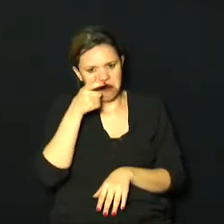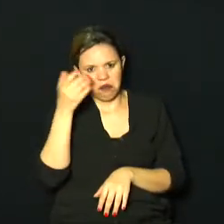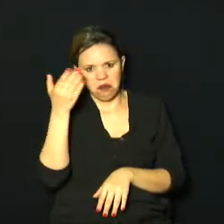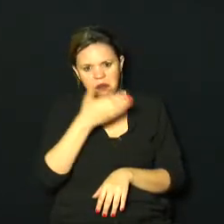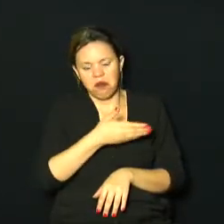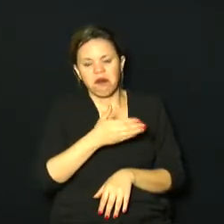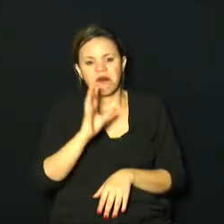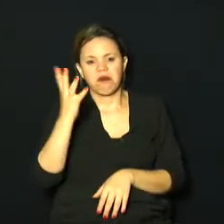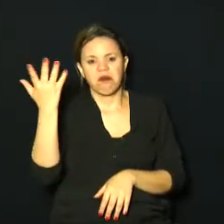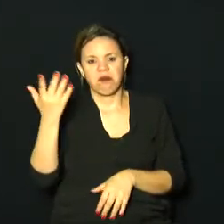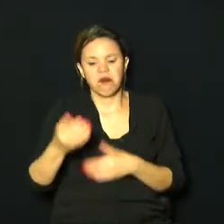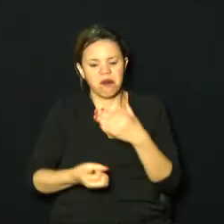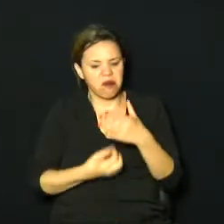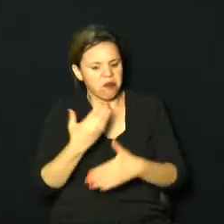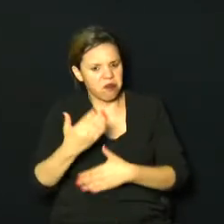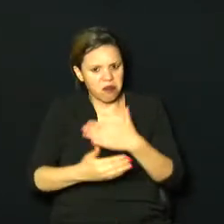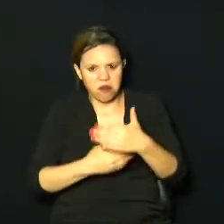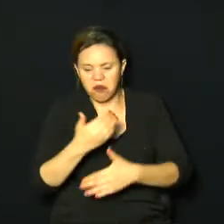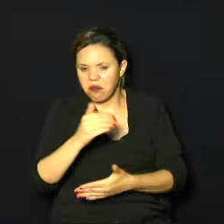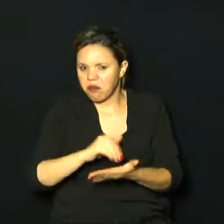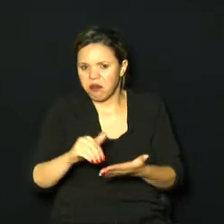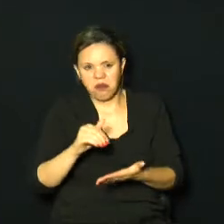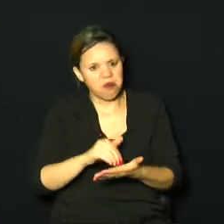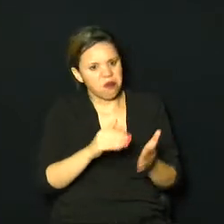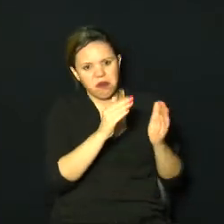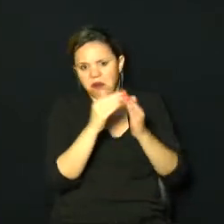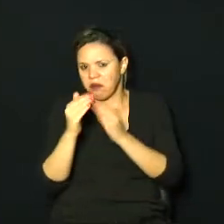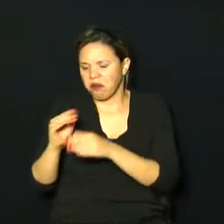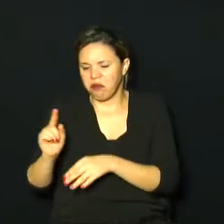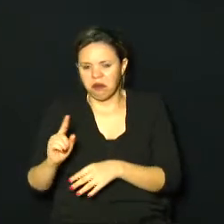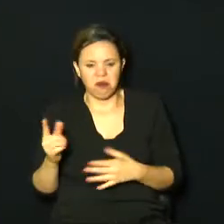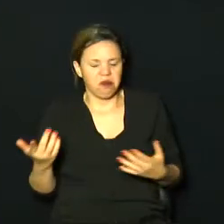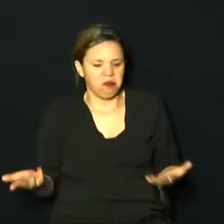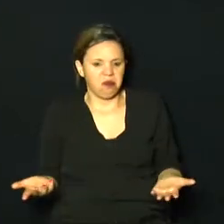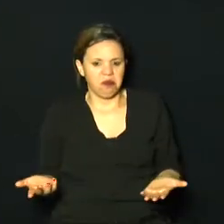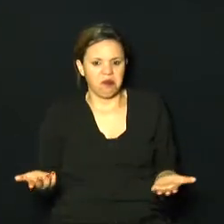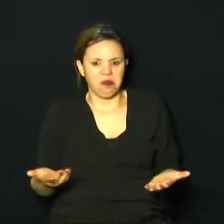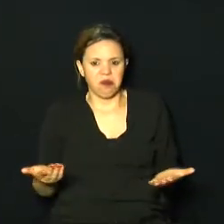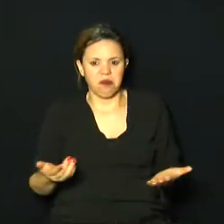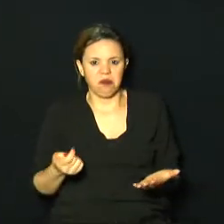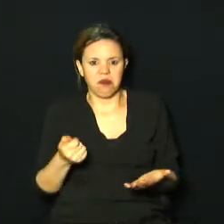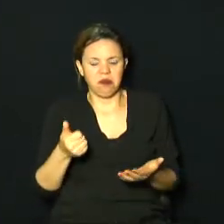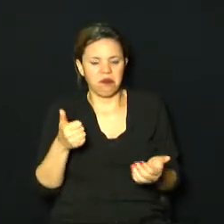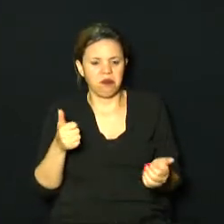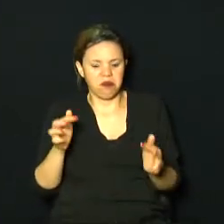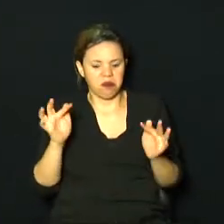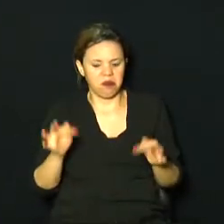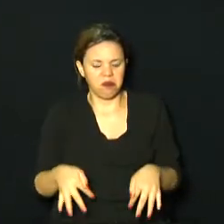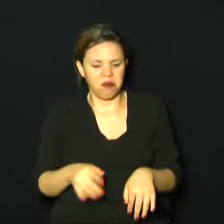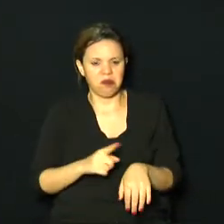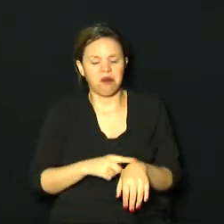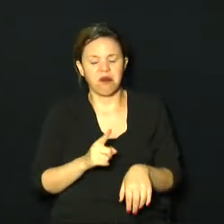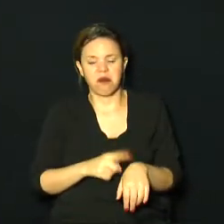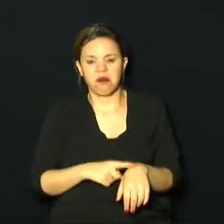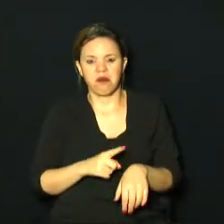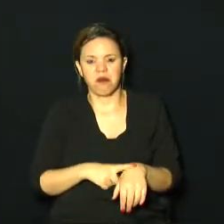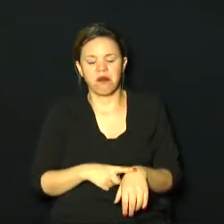as coisas encaminham por parte da secretaria. E agora, já quase no final do prazo, eles pegam e falam que